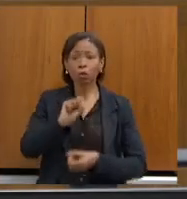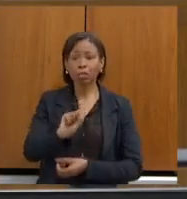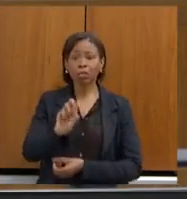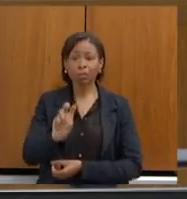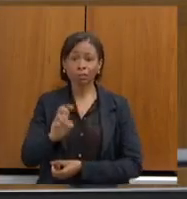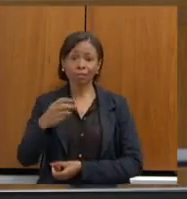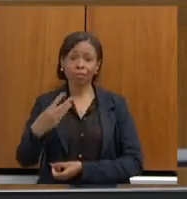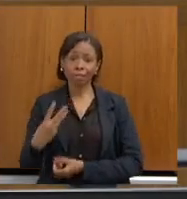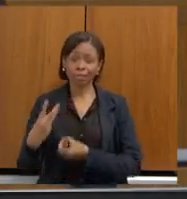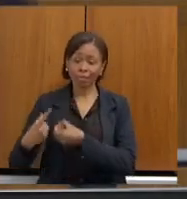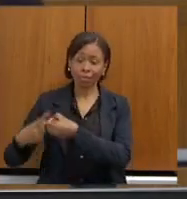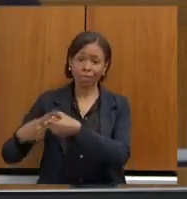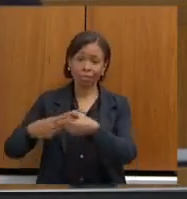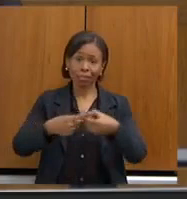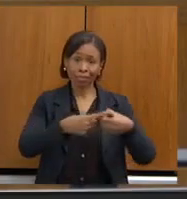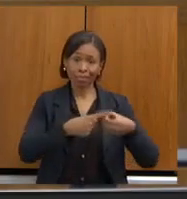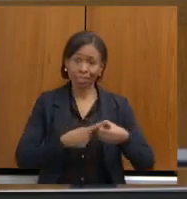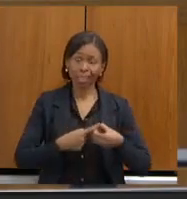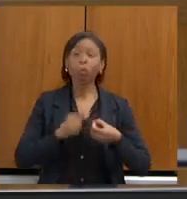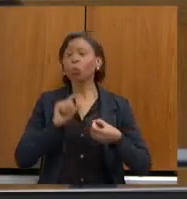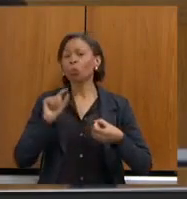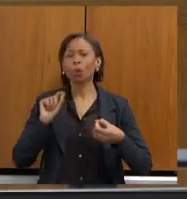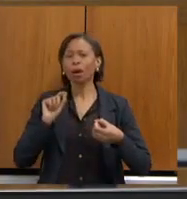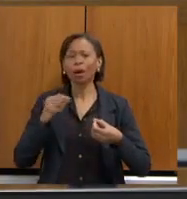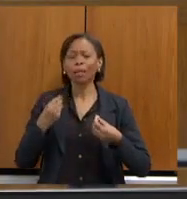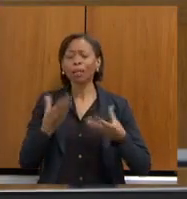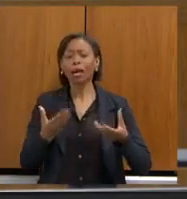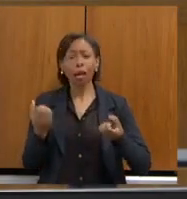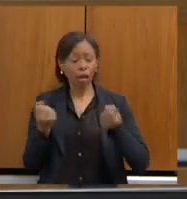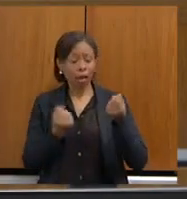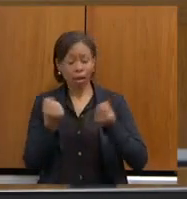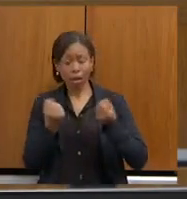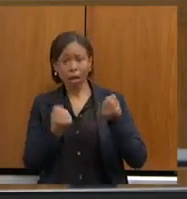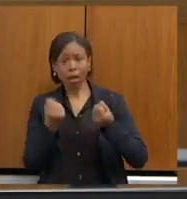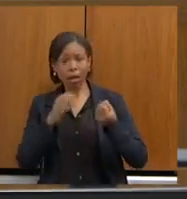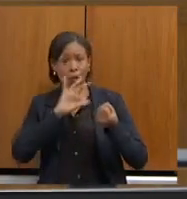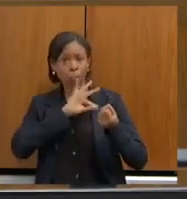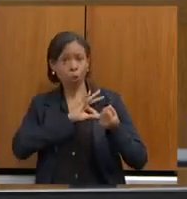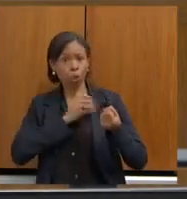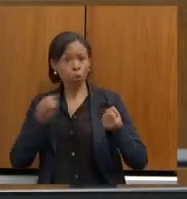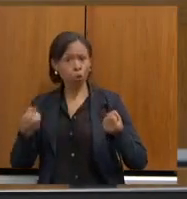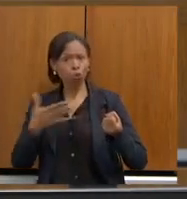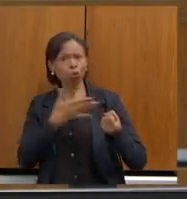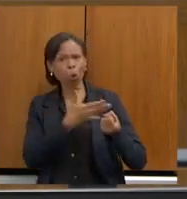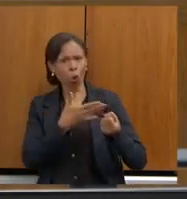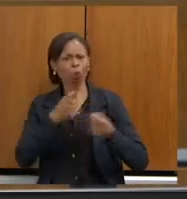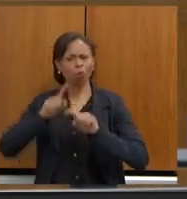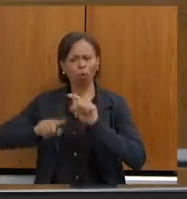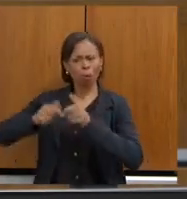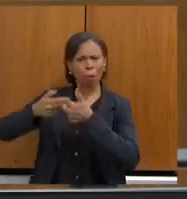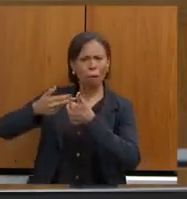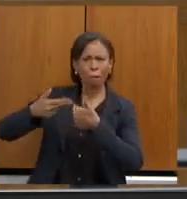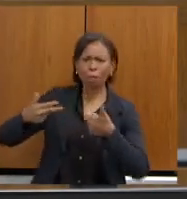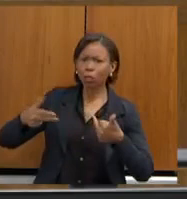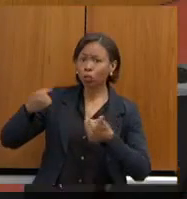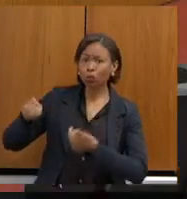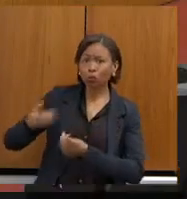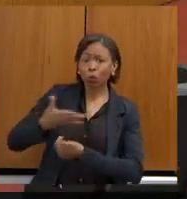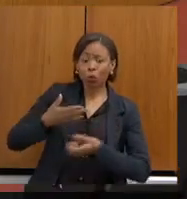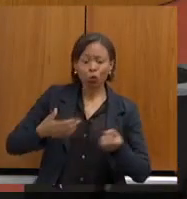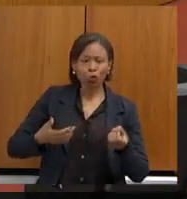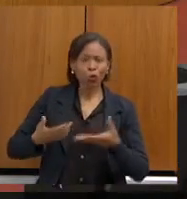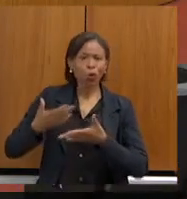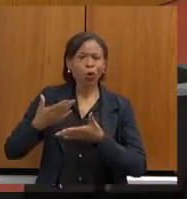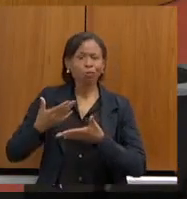853 municípios viaturas novas preparada armamento é este que realmente tem um dado uma